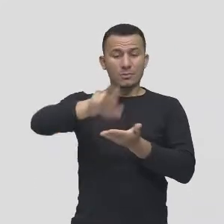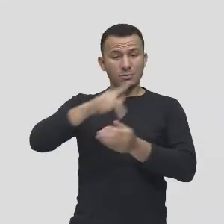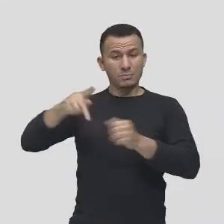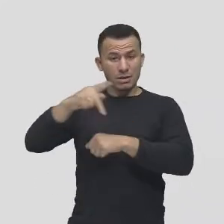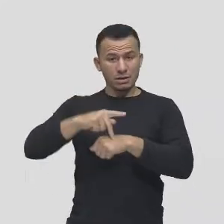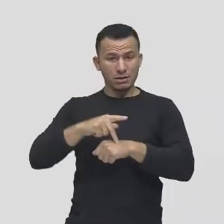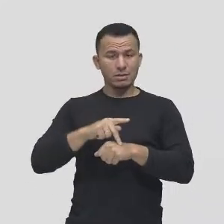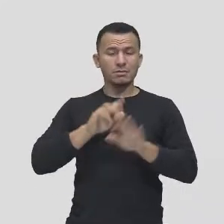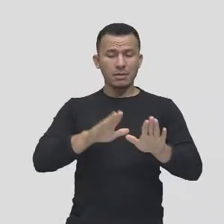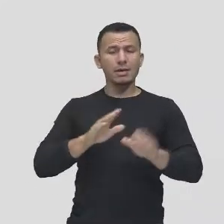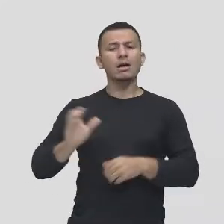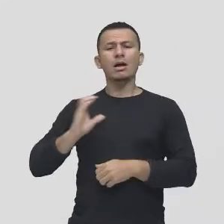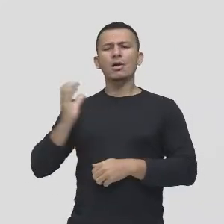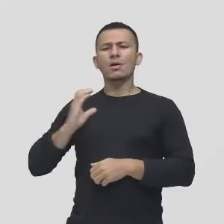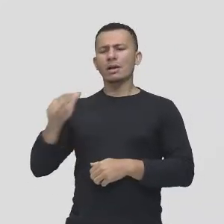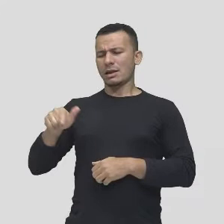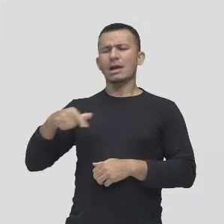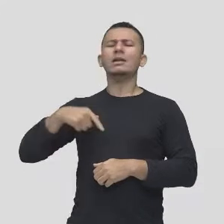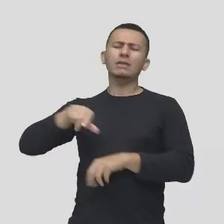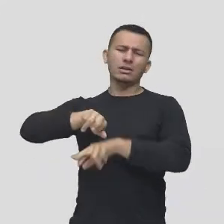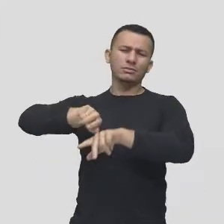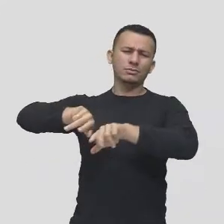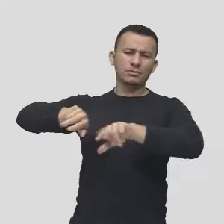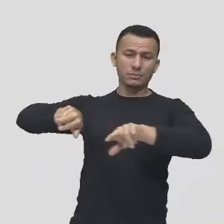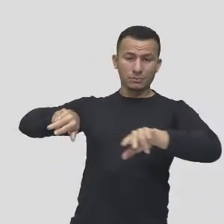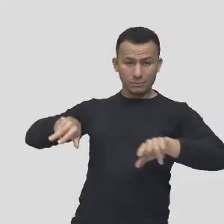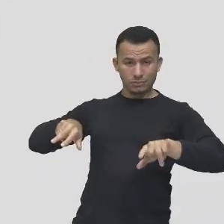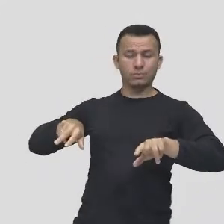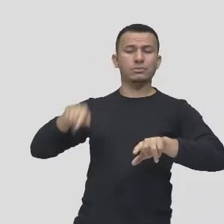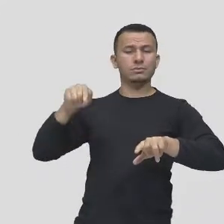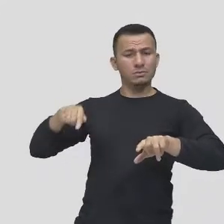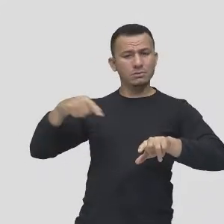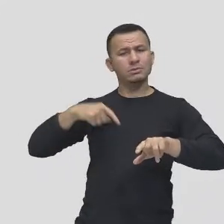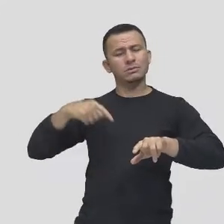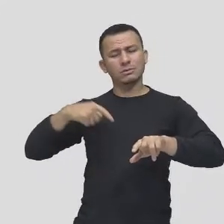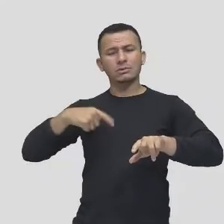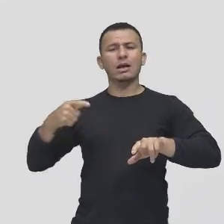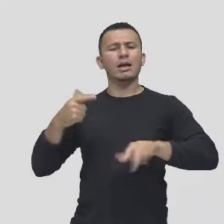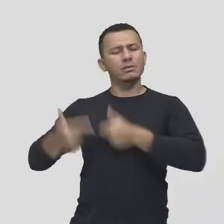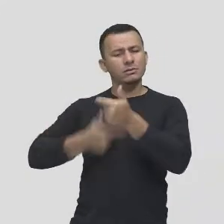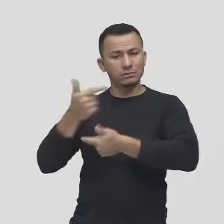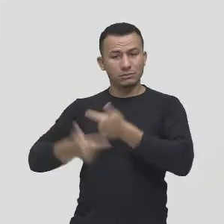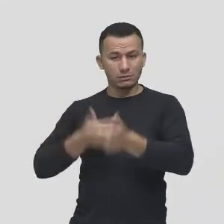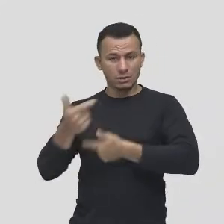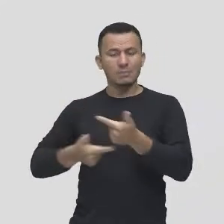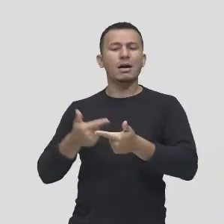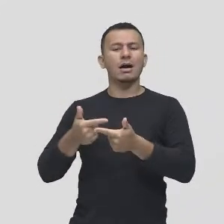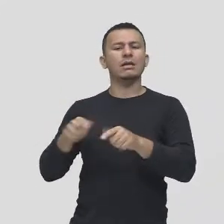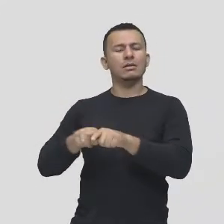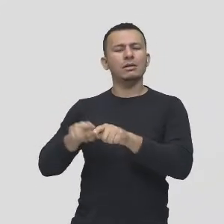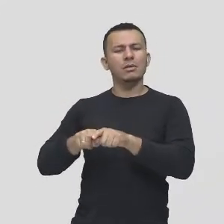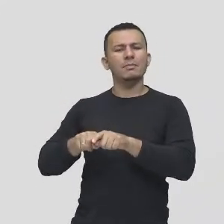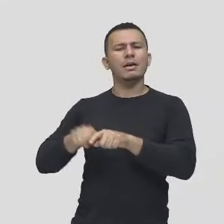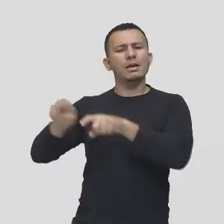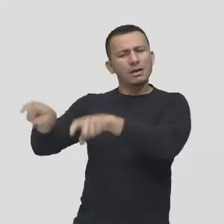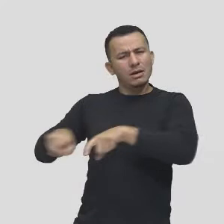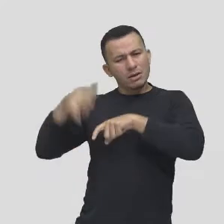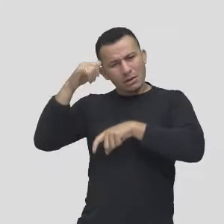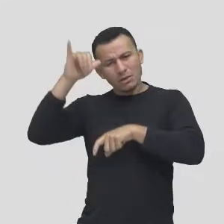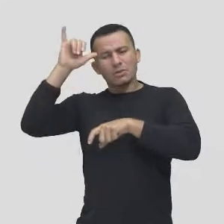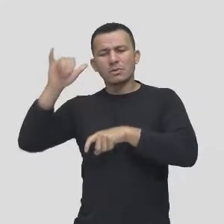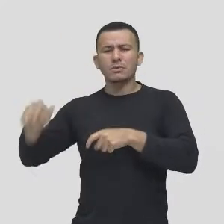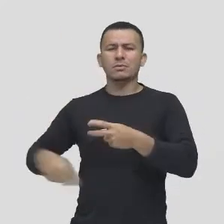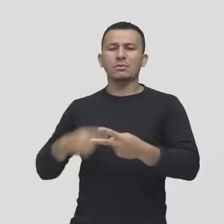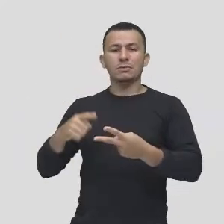economia do Canadá ela é mais ou menos diversificada, né? Tem ali uma produção agropecuária, agricultura,